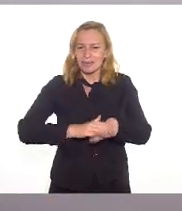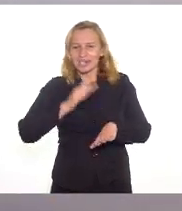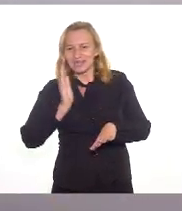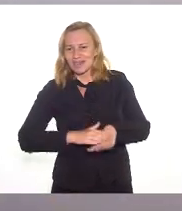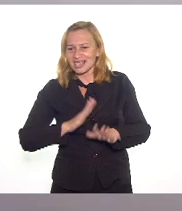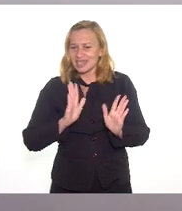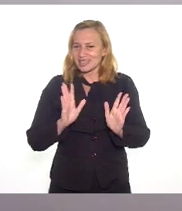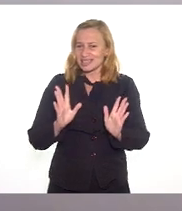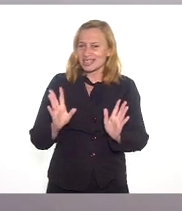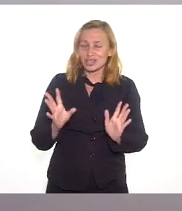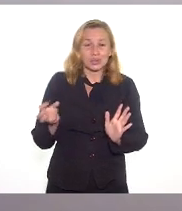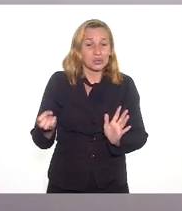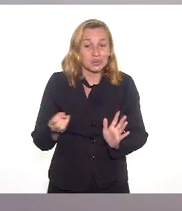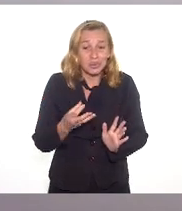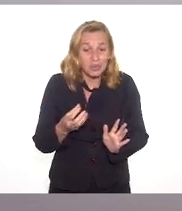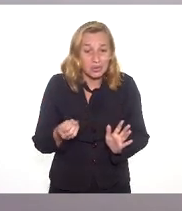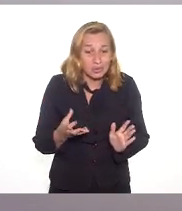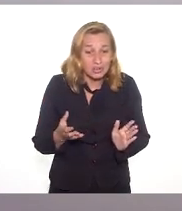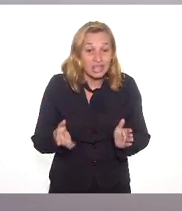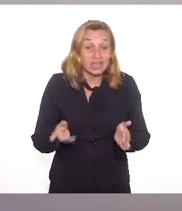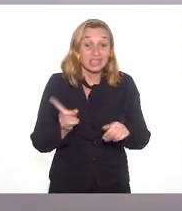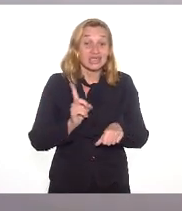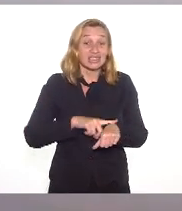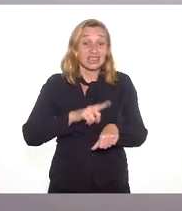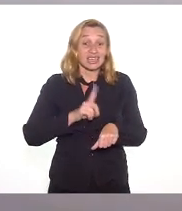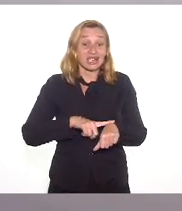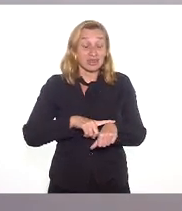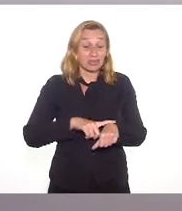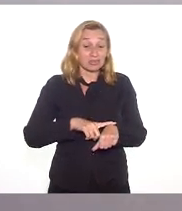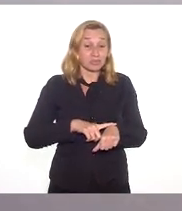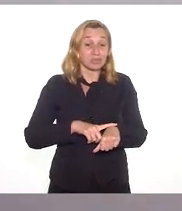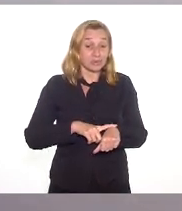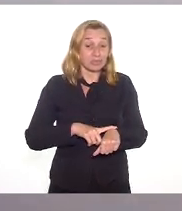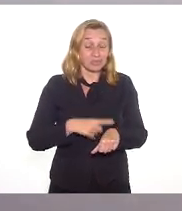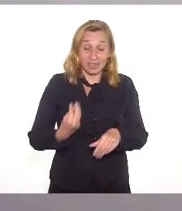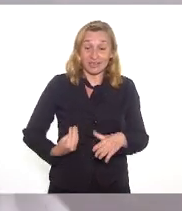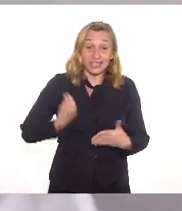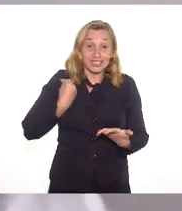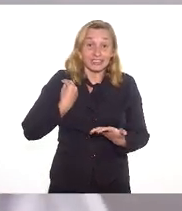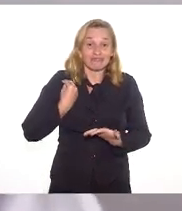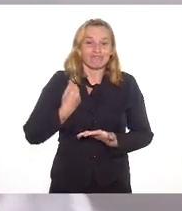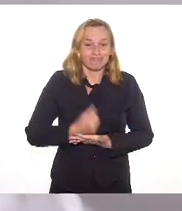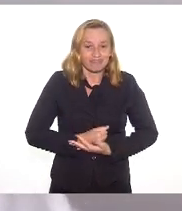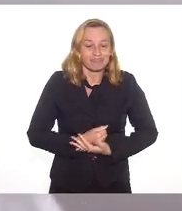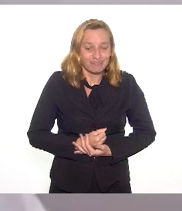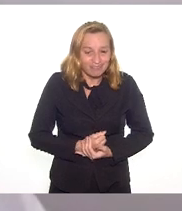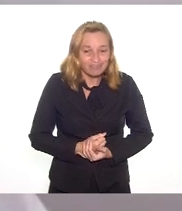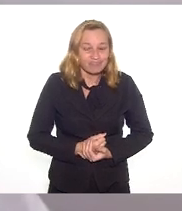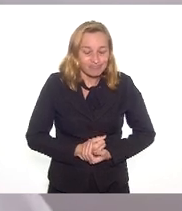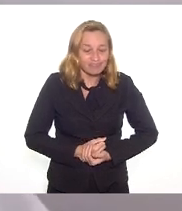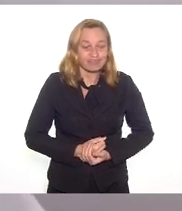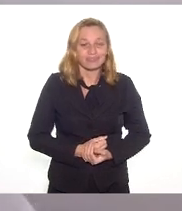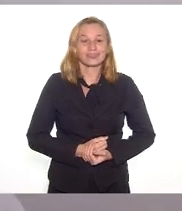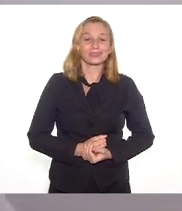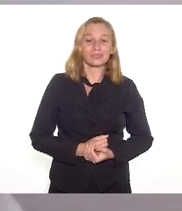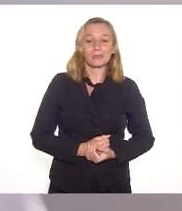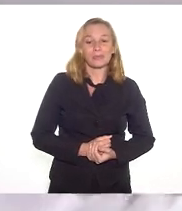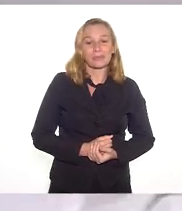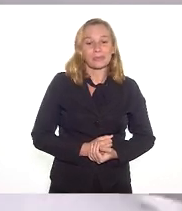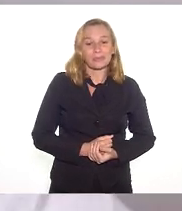atual, nesses tempos de uberização da vida e das relações trabalhistas.